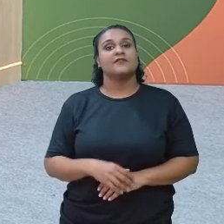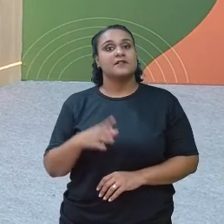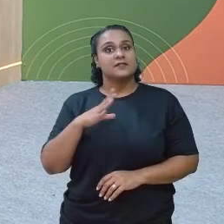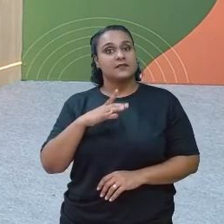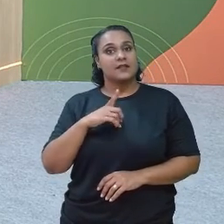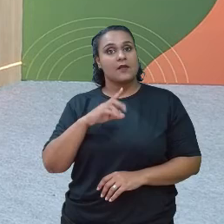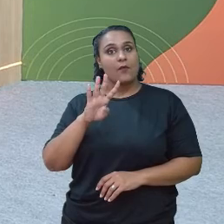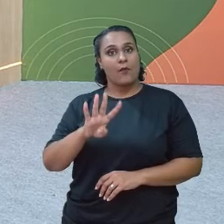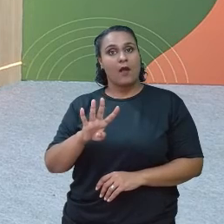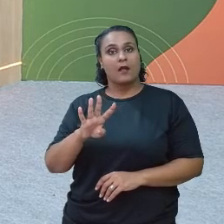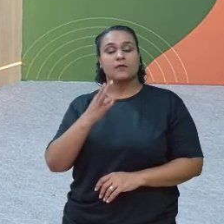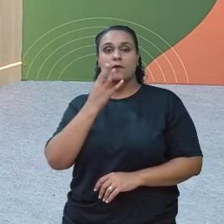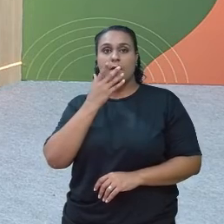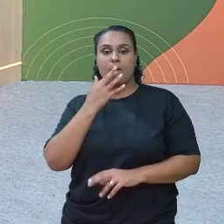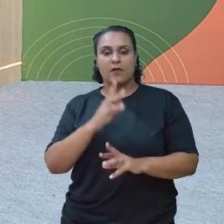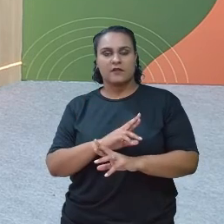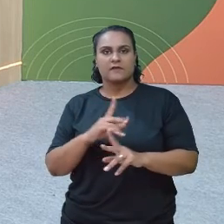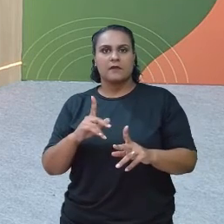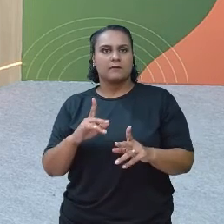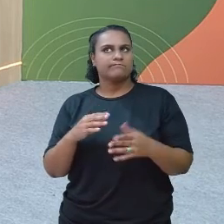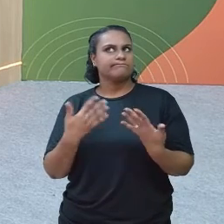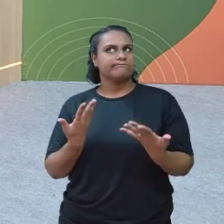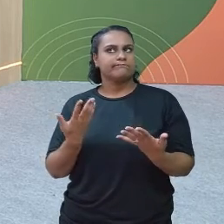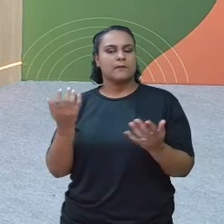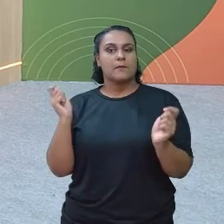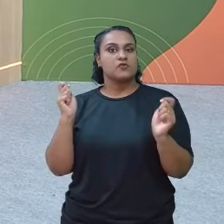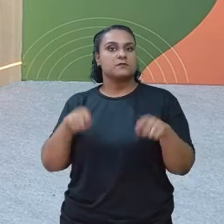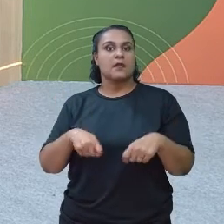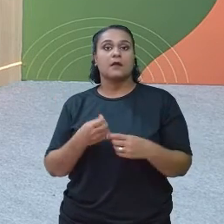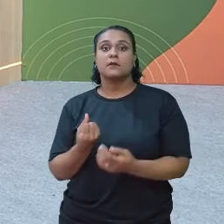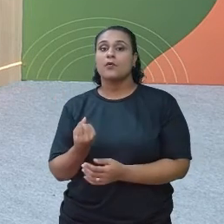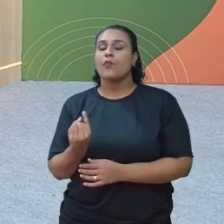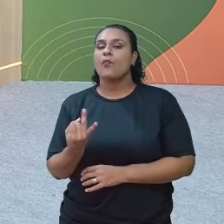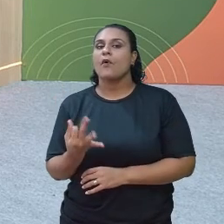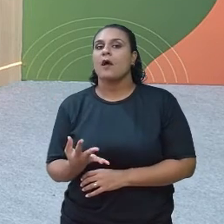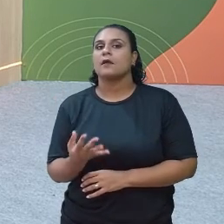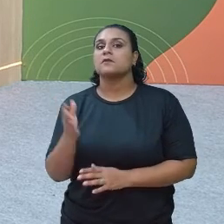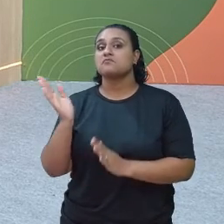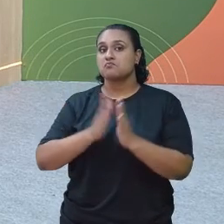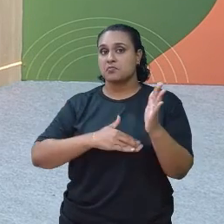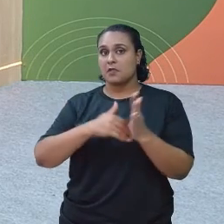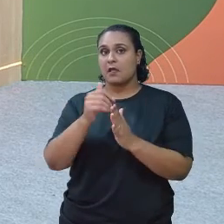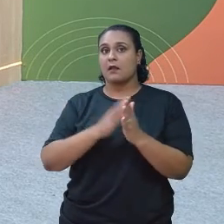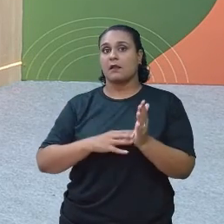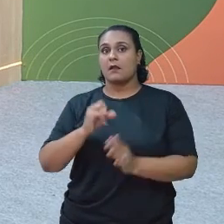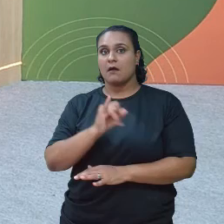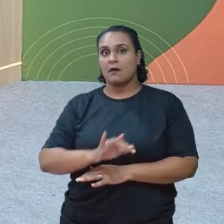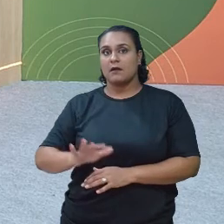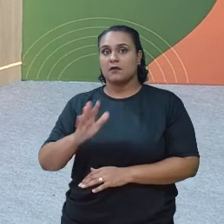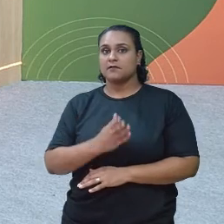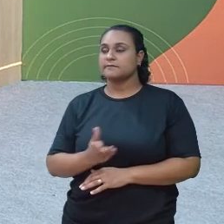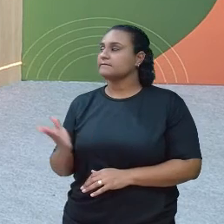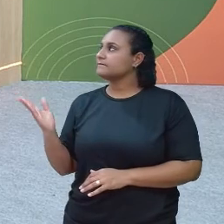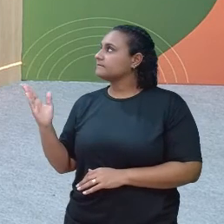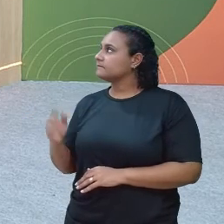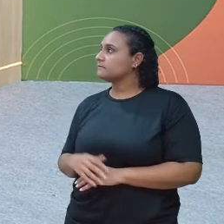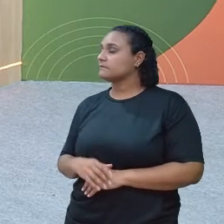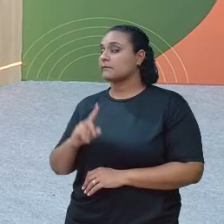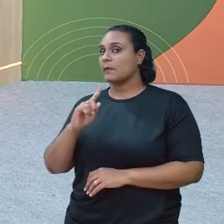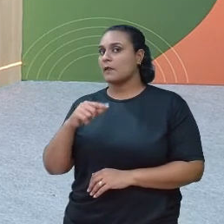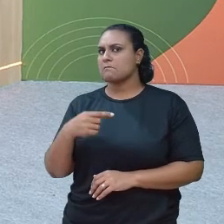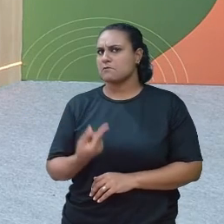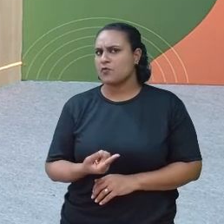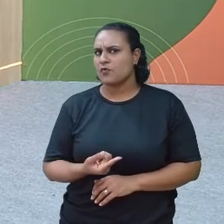4 cores distintas, de quantas maneiras você pintaria essa figura aí? Depois de esclarecido